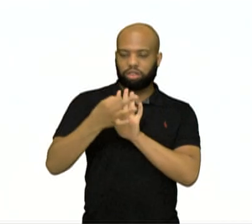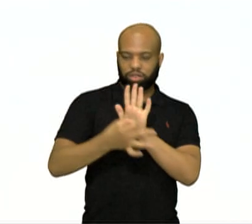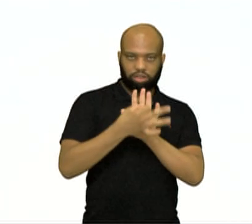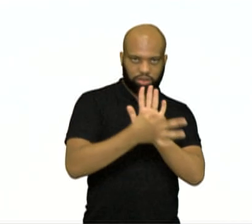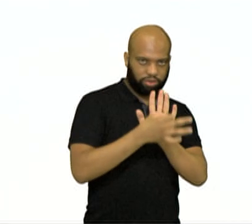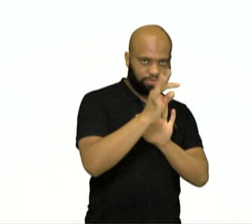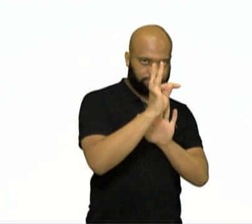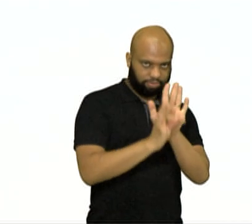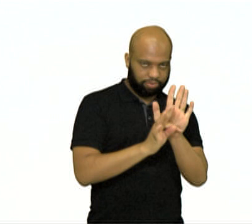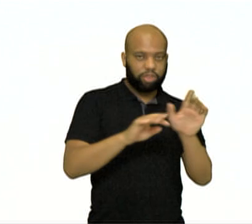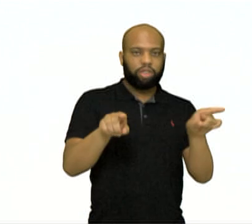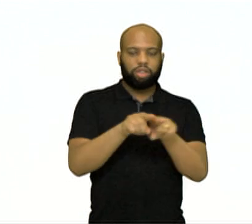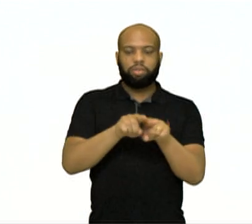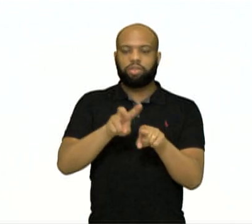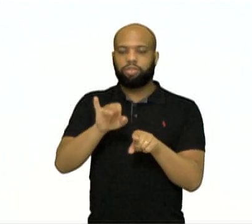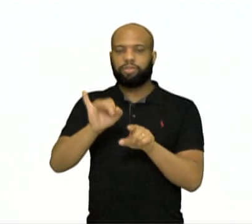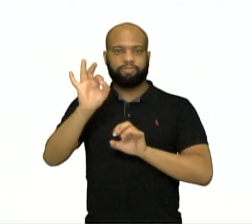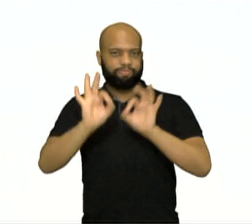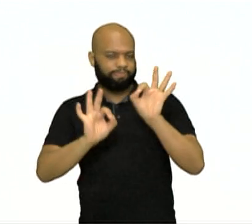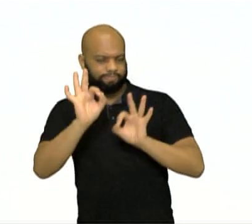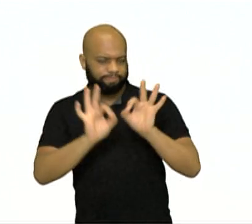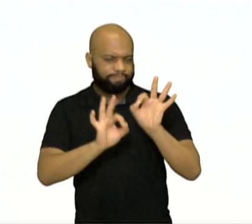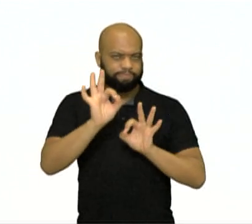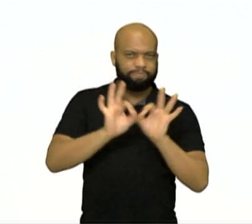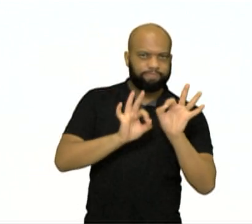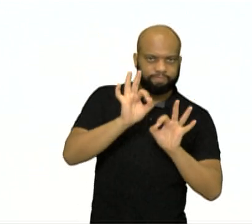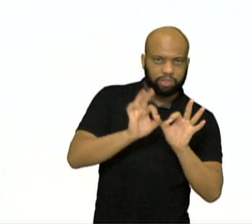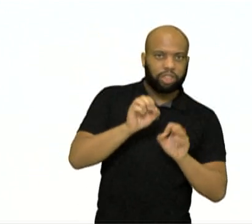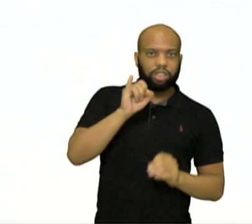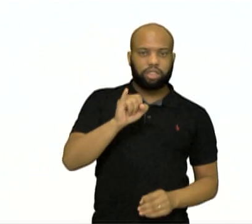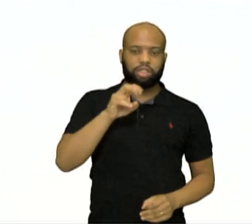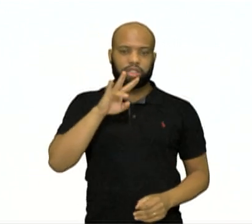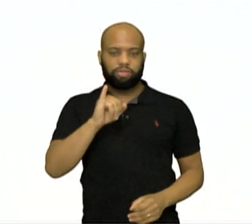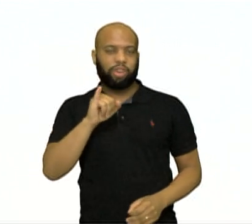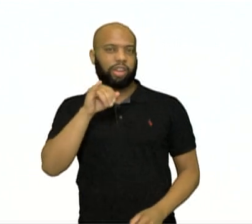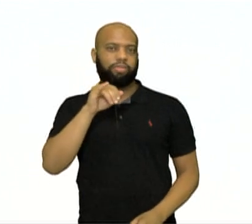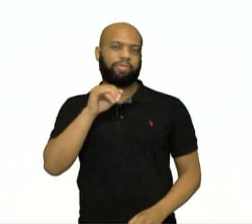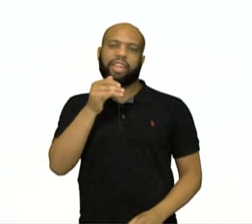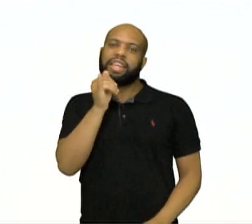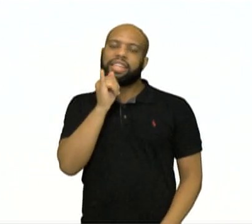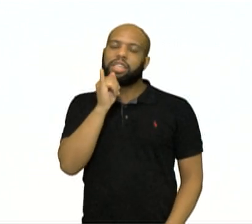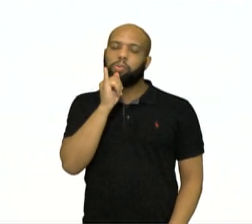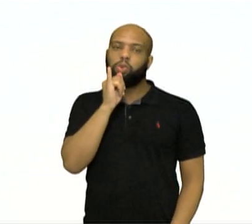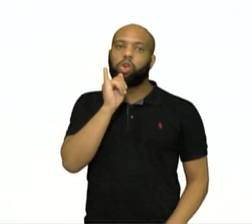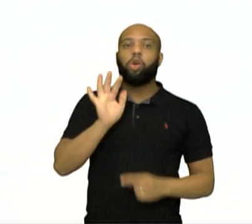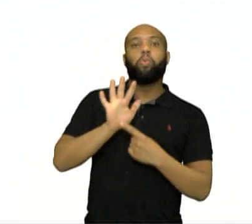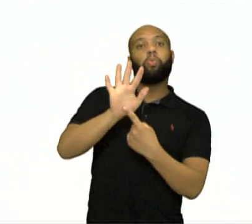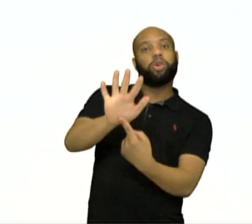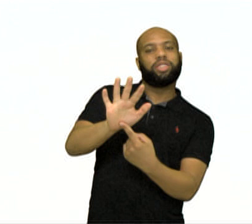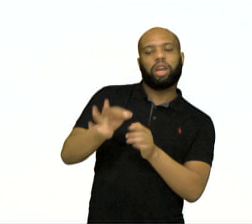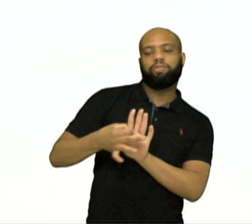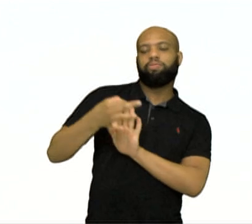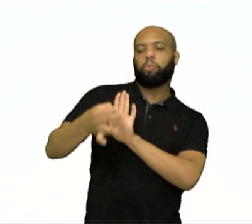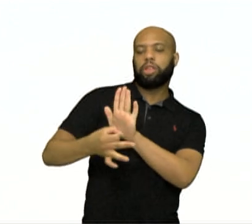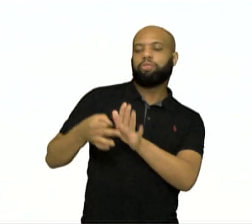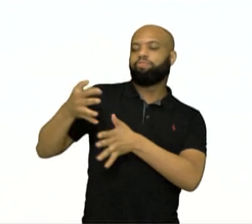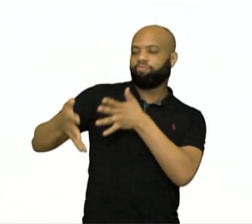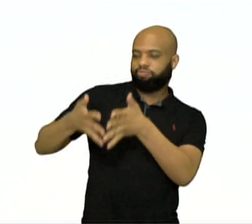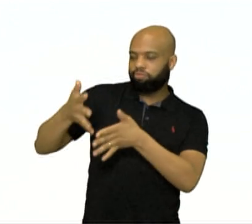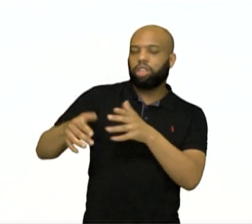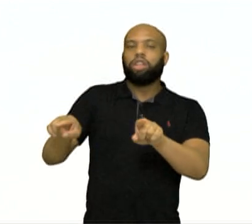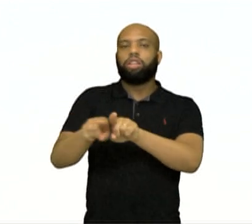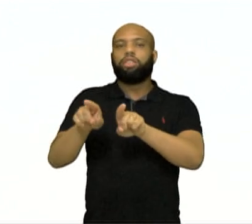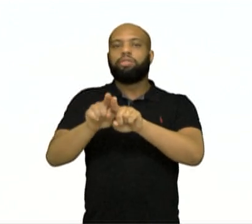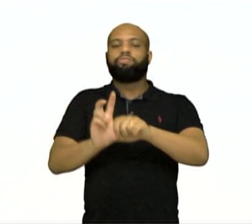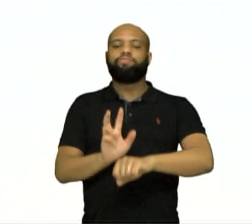vamos organizar as ideias a fim de emitir uma opinião oralmente, posicionar-se de forma crítica, ética